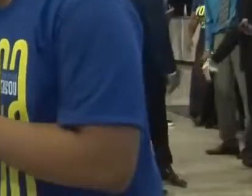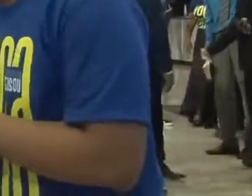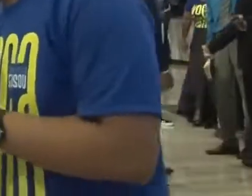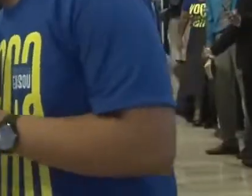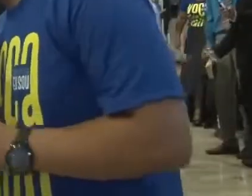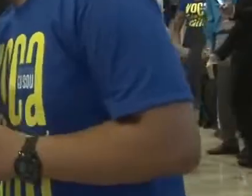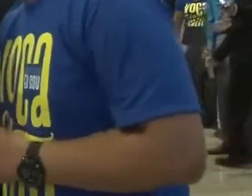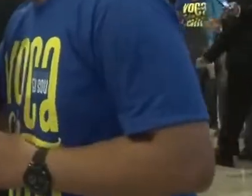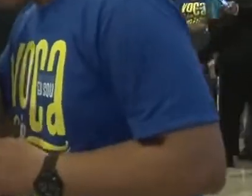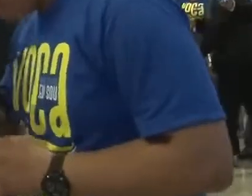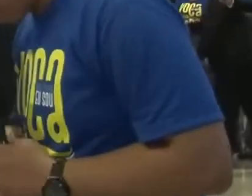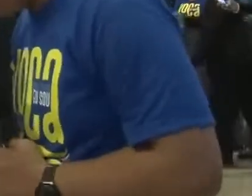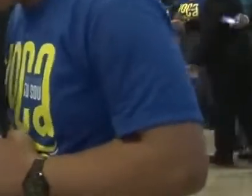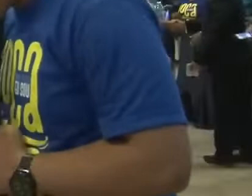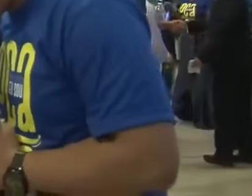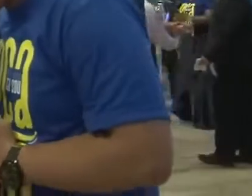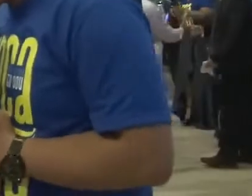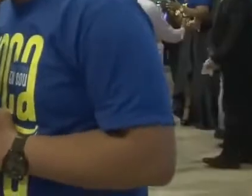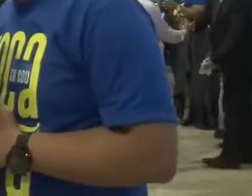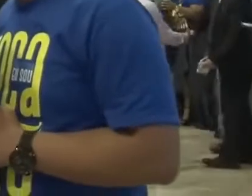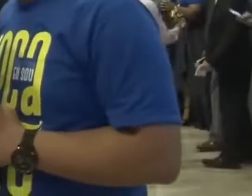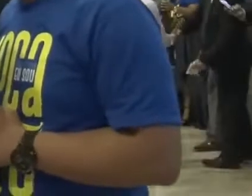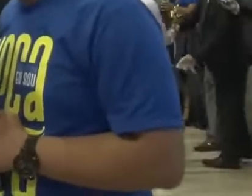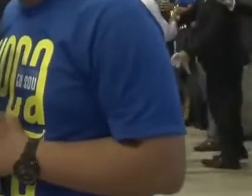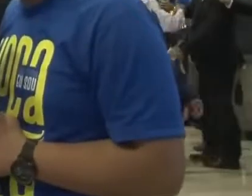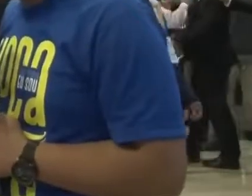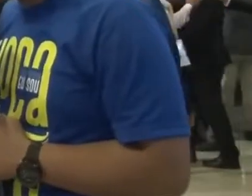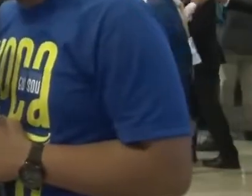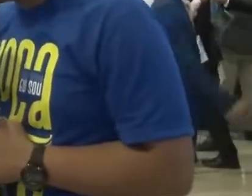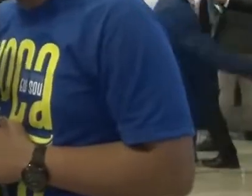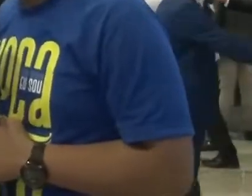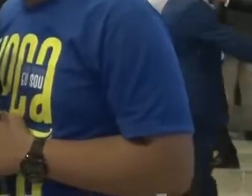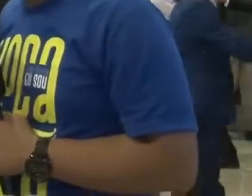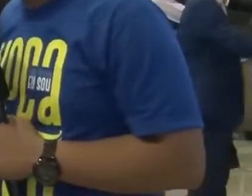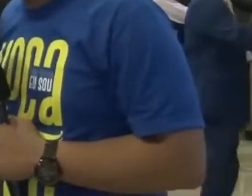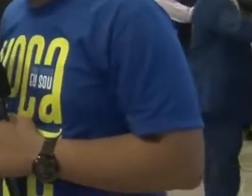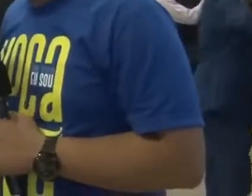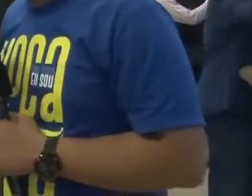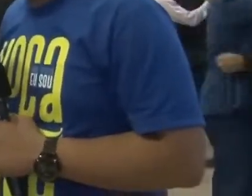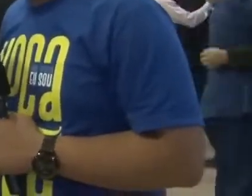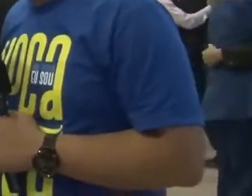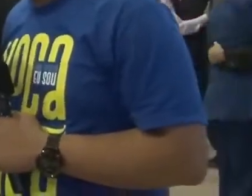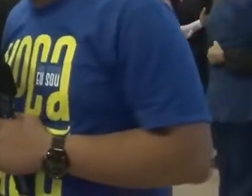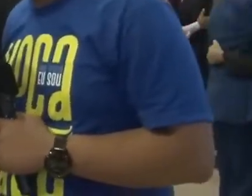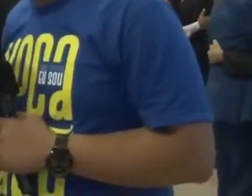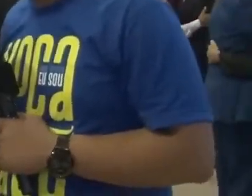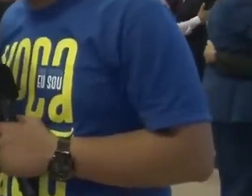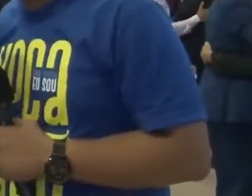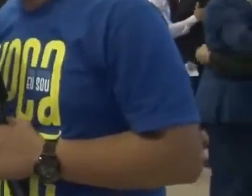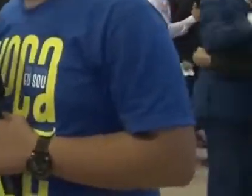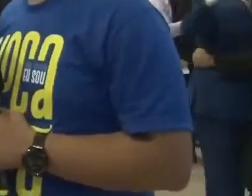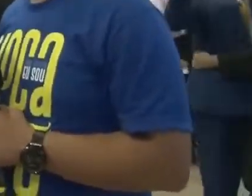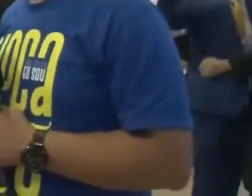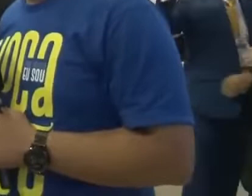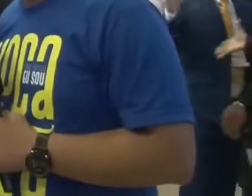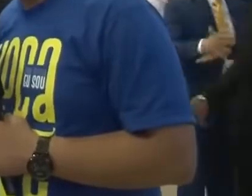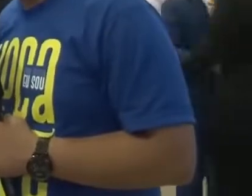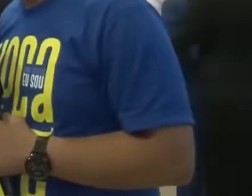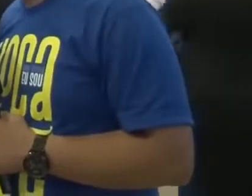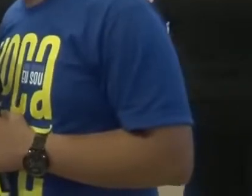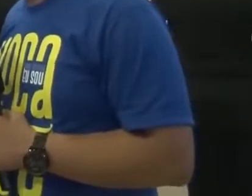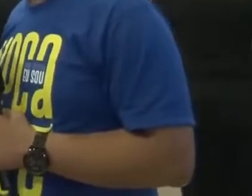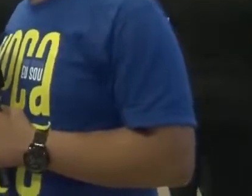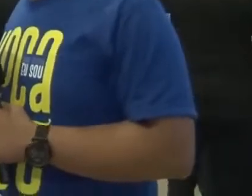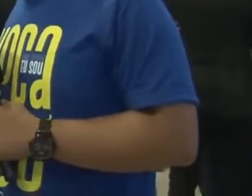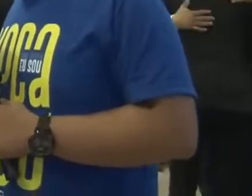com certeza daqui vão sair muitos jovens vocacionados. Com toda certeza. A série de palavras que os pregadores têm trazendo para